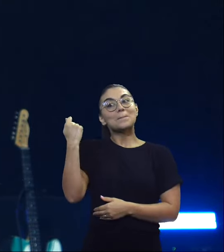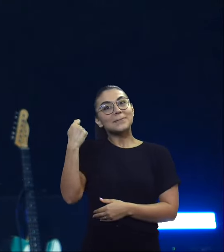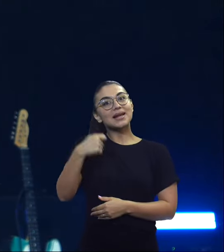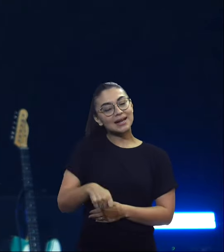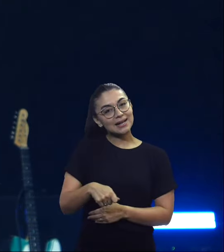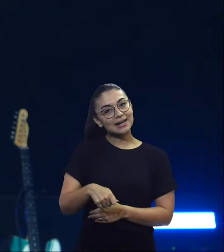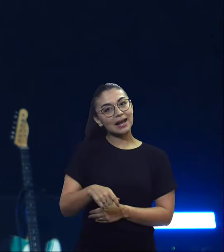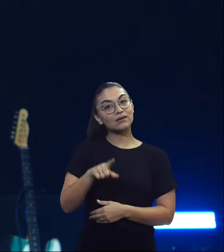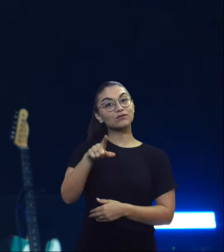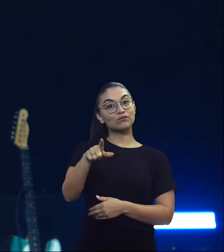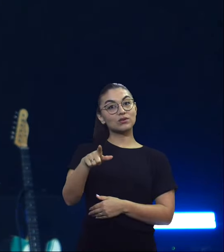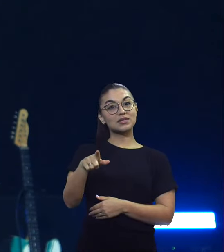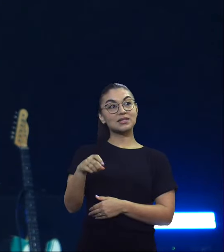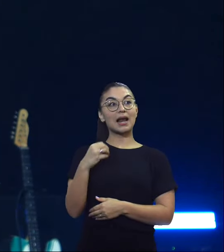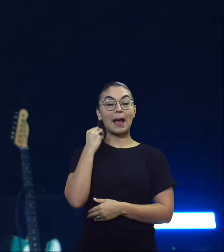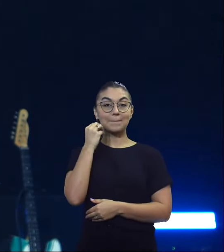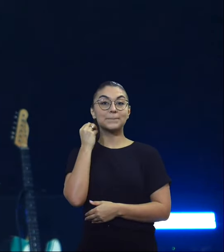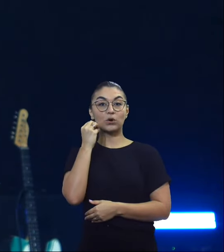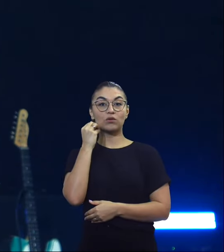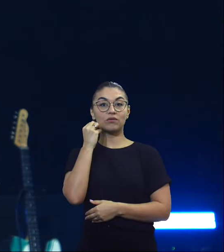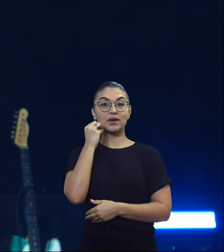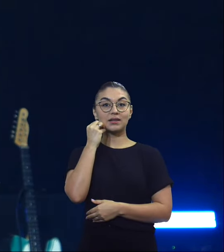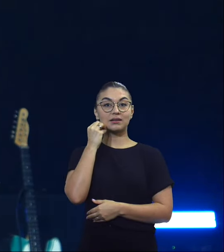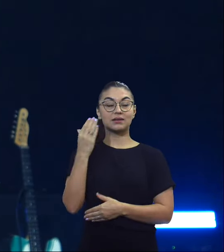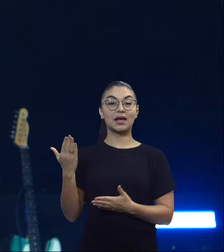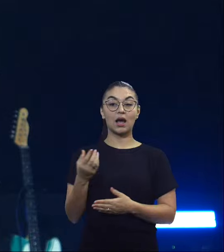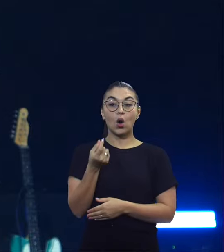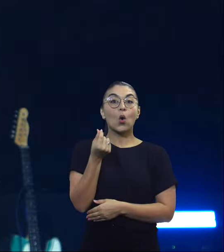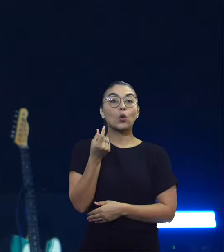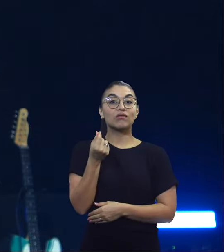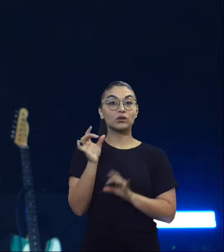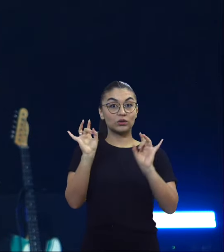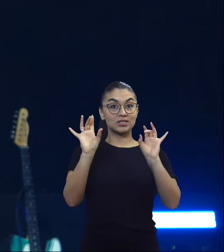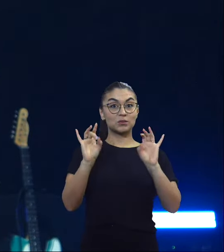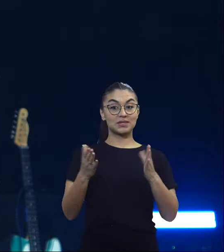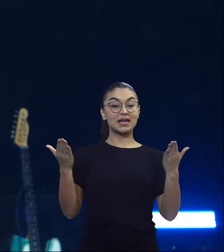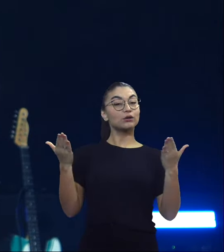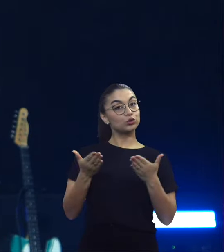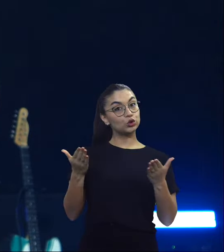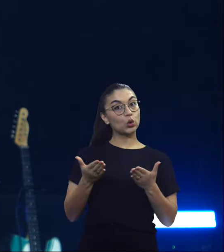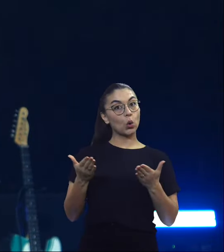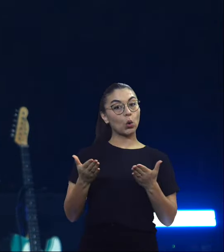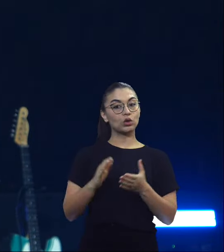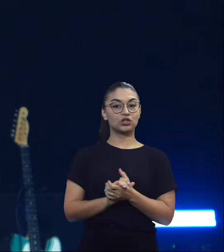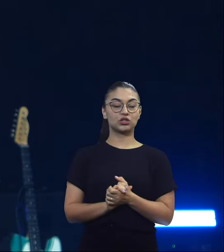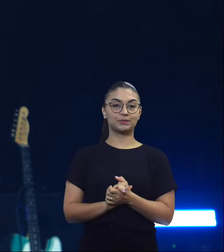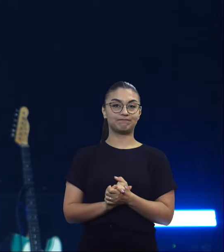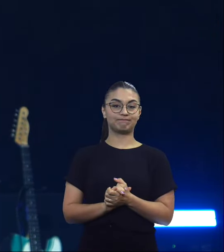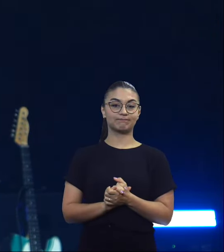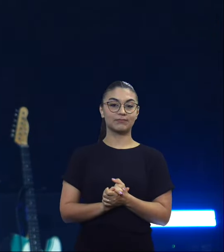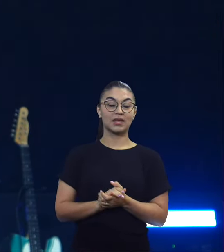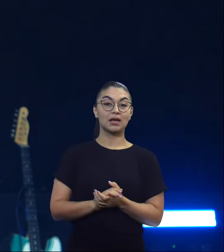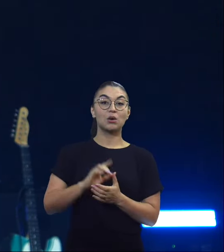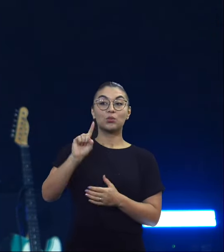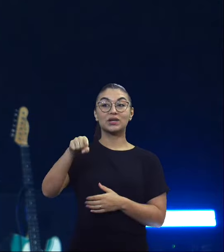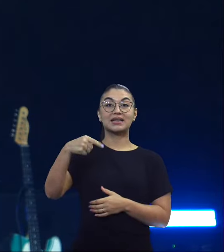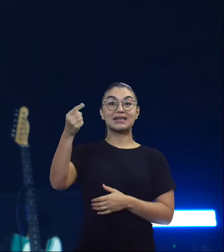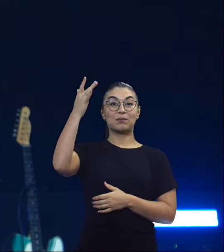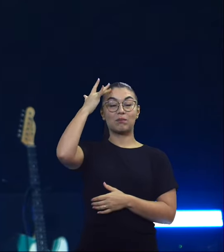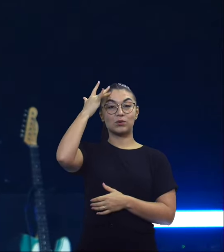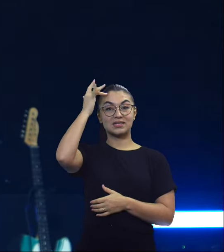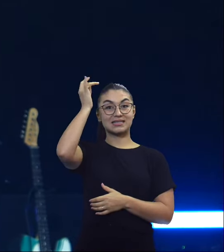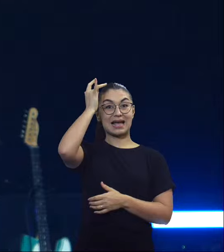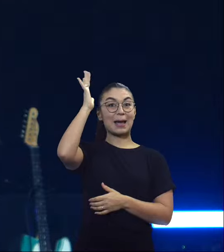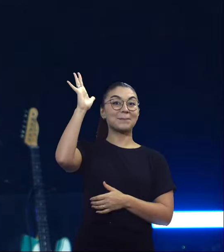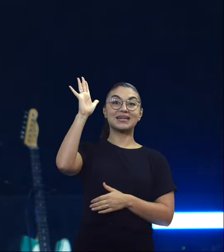aproveitar o lote aí mais barato, que está ainda até hoje à noite ou amanhã, não lembro agora, mas é esse final de semana aí só, e depois vira o